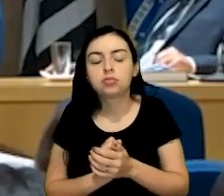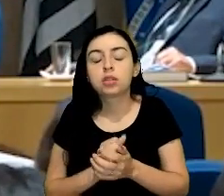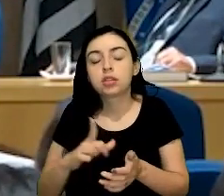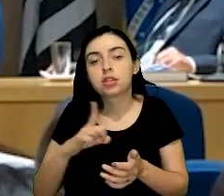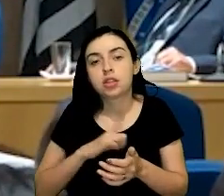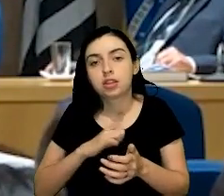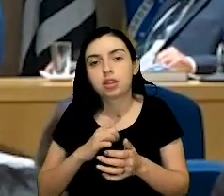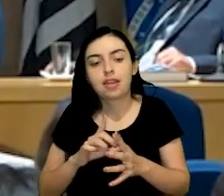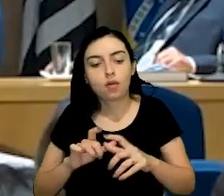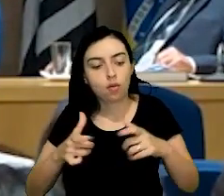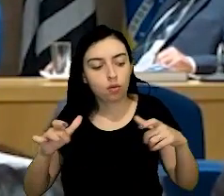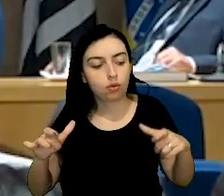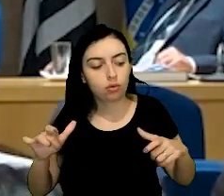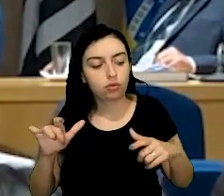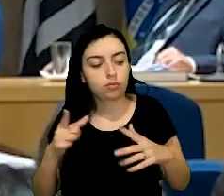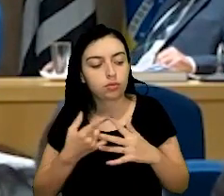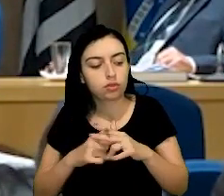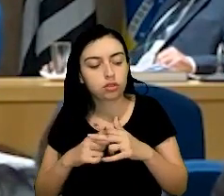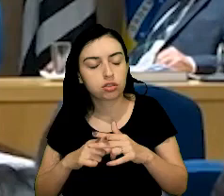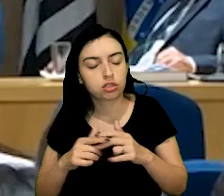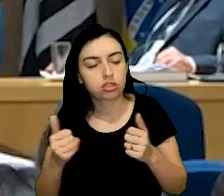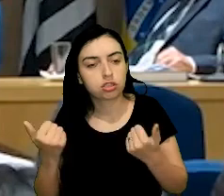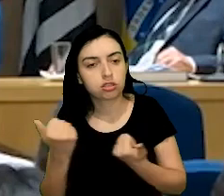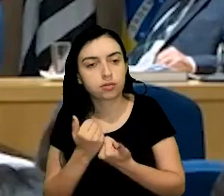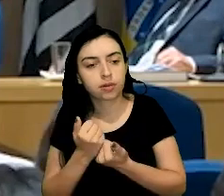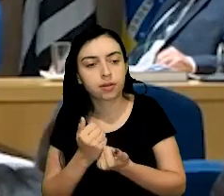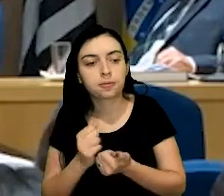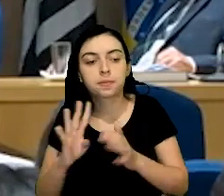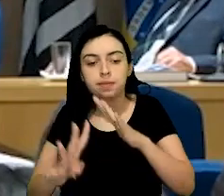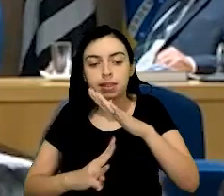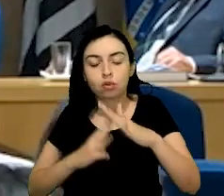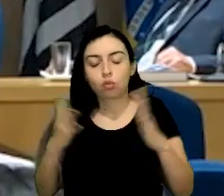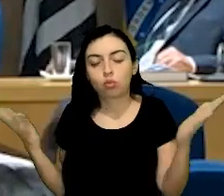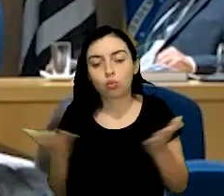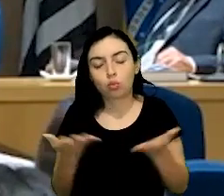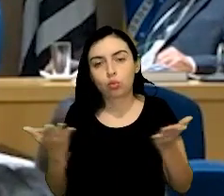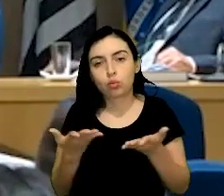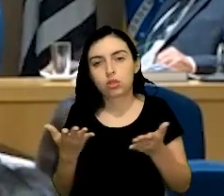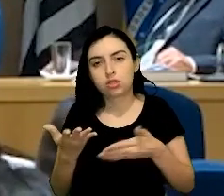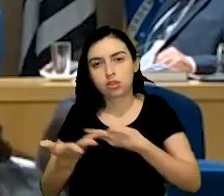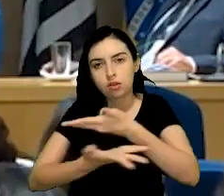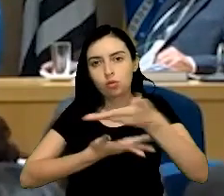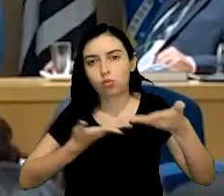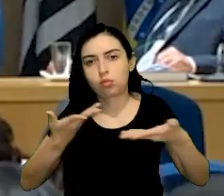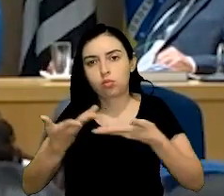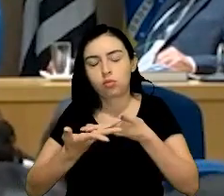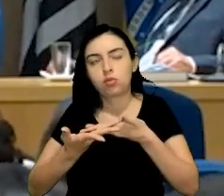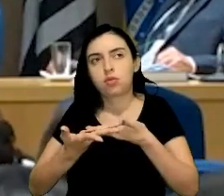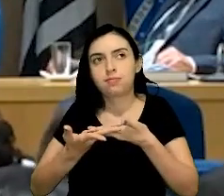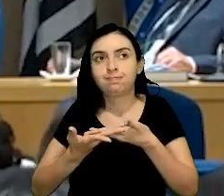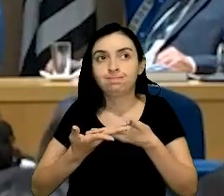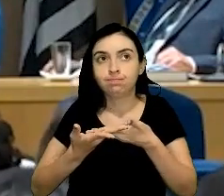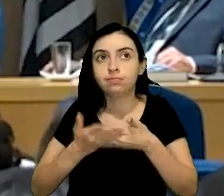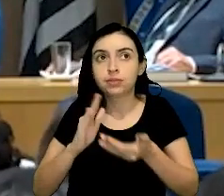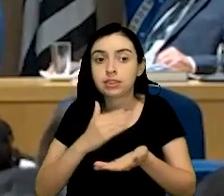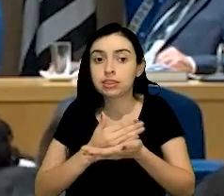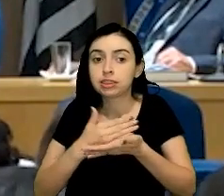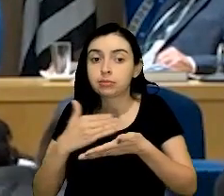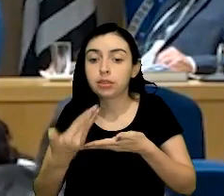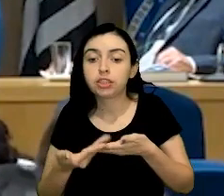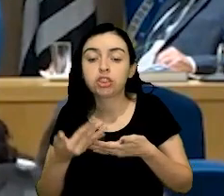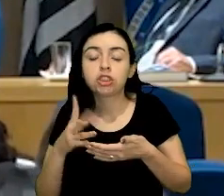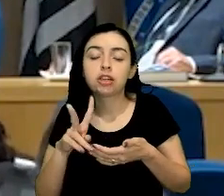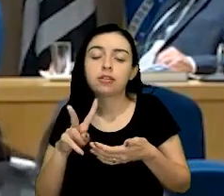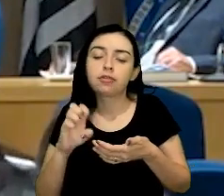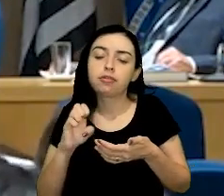industrial de reserva migrante que hoje circula, inclusive a partir da queda da fecundidade, né?